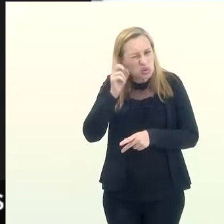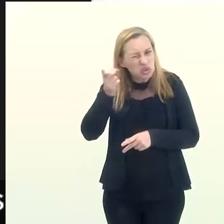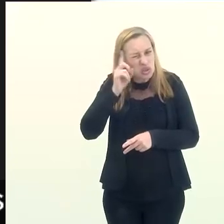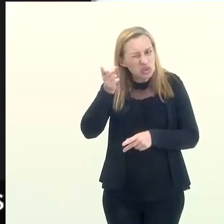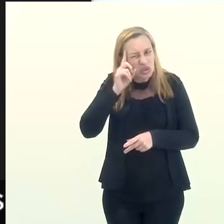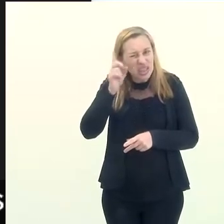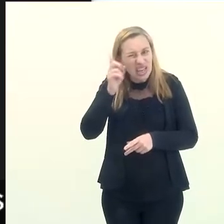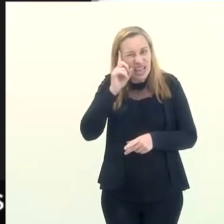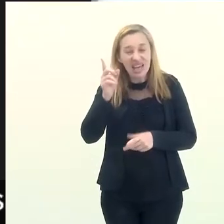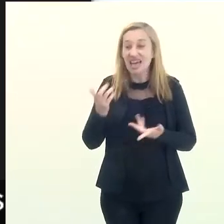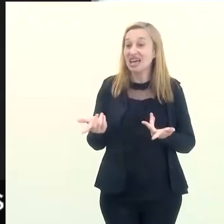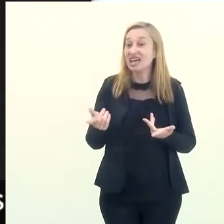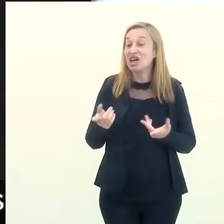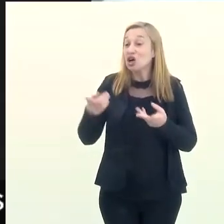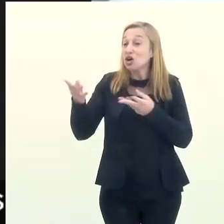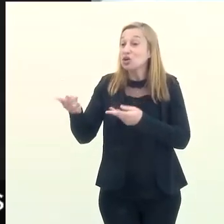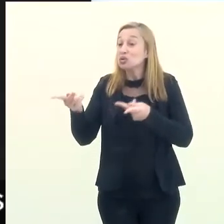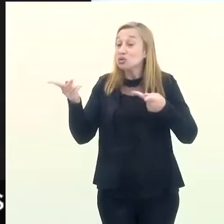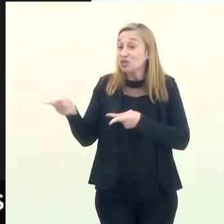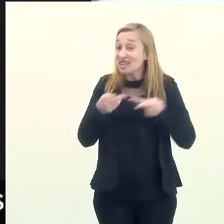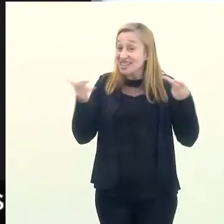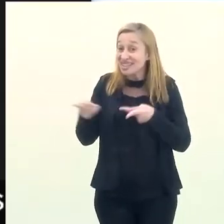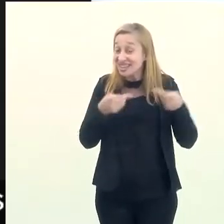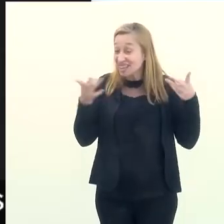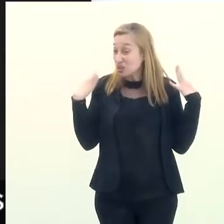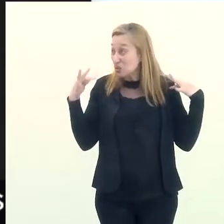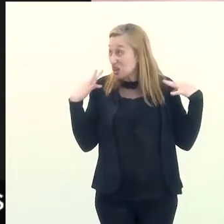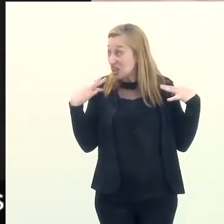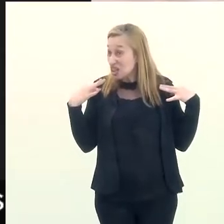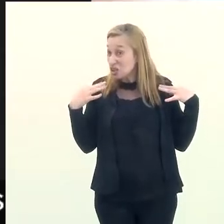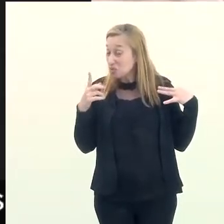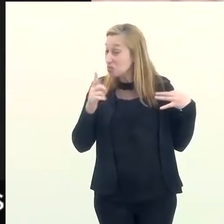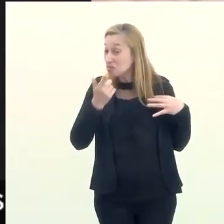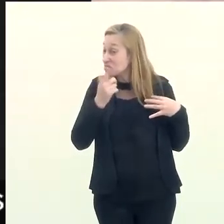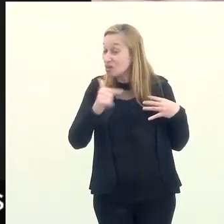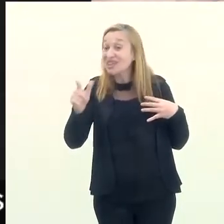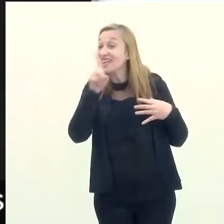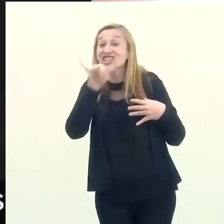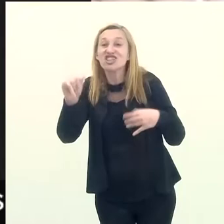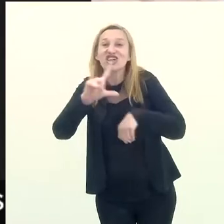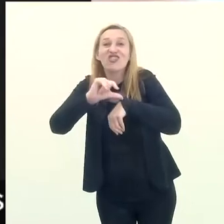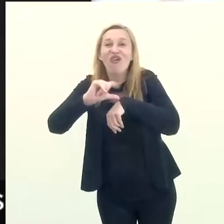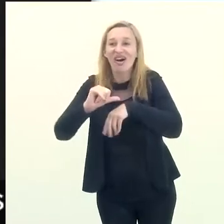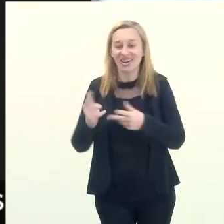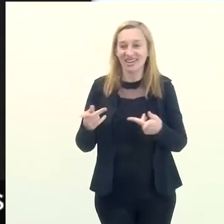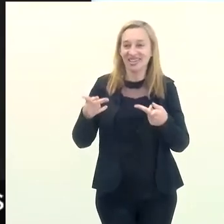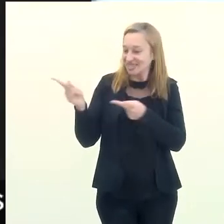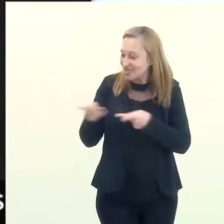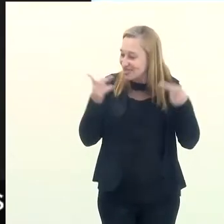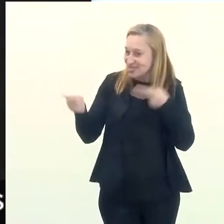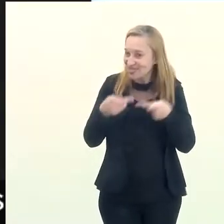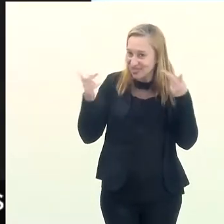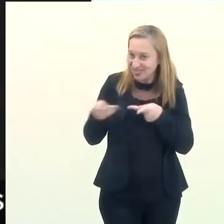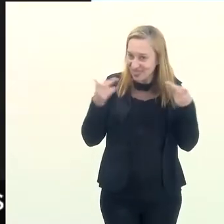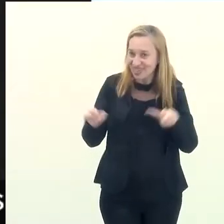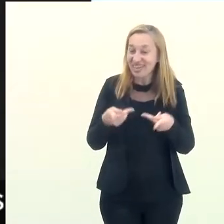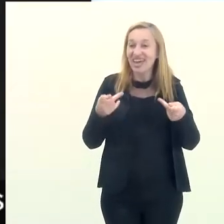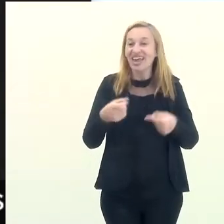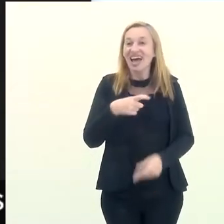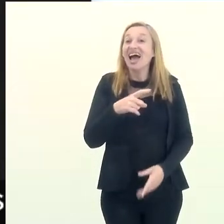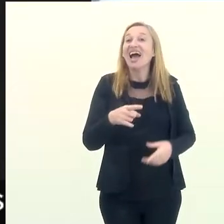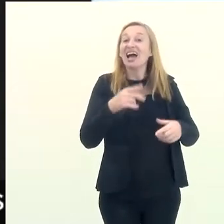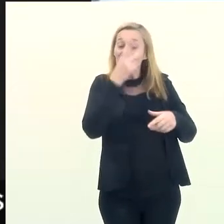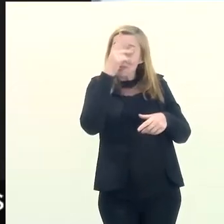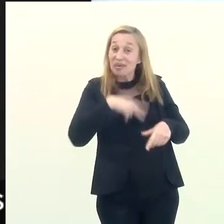brinca que é o glamour é só para quem visita. Para quem está nos bastidores, atrás do tapume, é muita graxa,